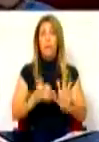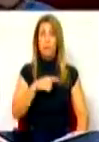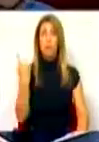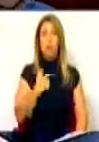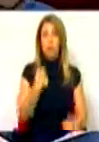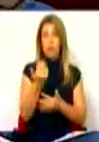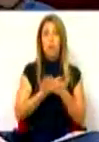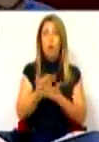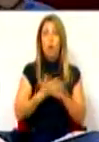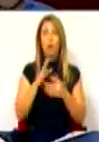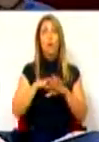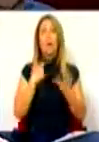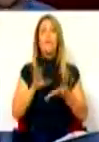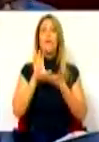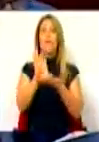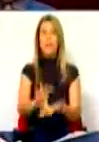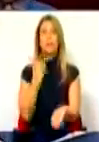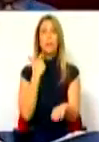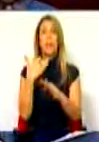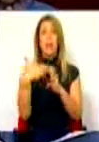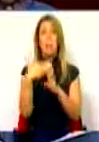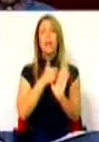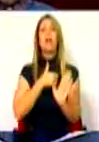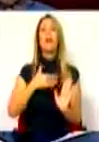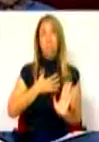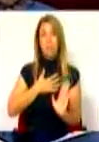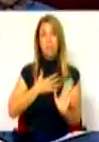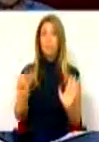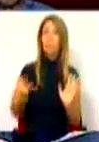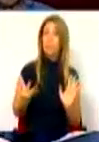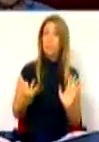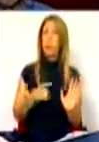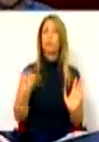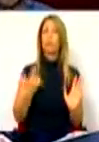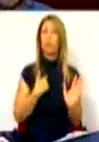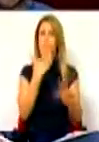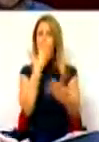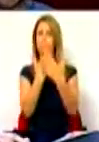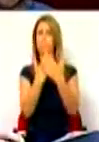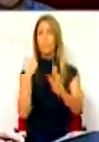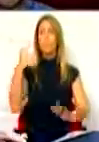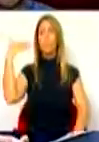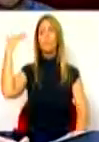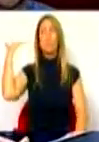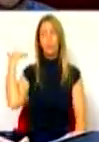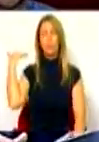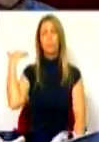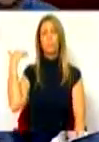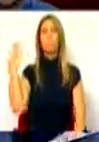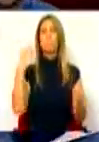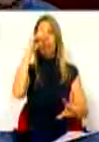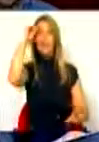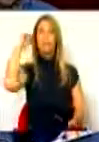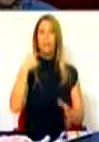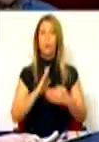com o financiamento das pequenas e médias empresas. De facto, nós confrontámo-nos no passado com uma